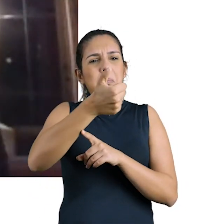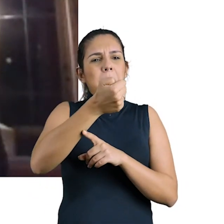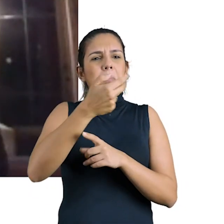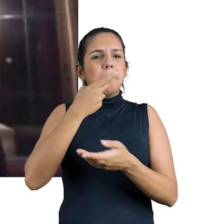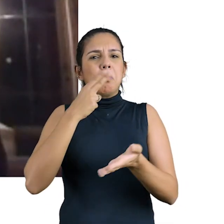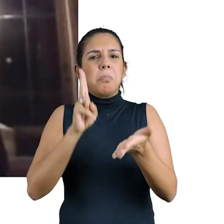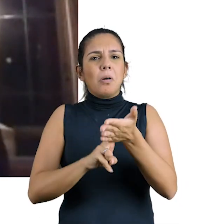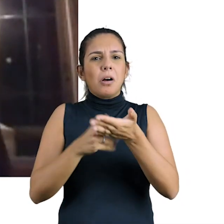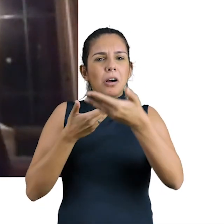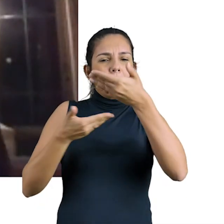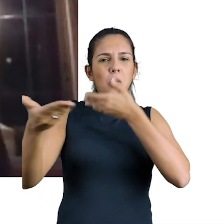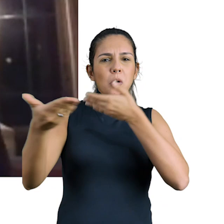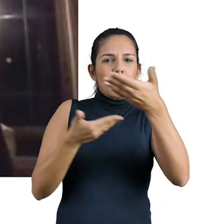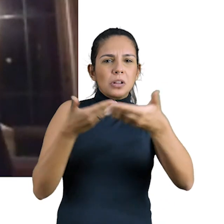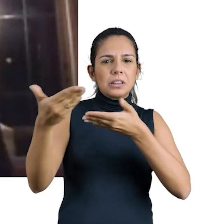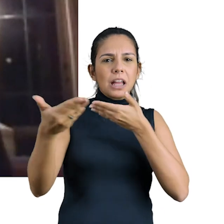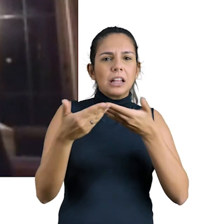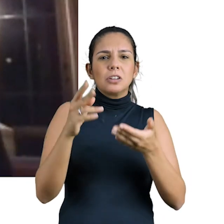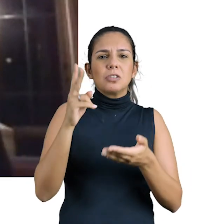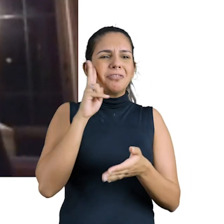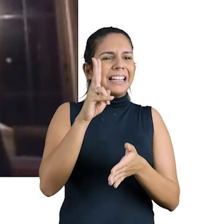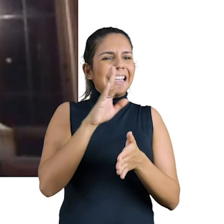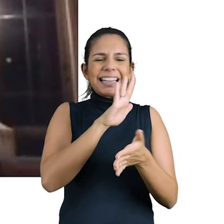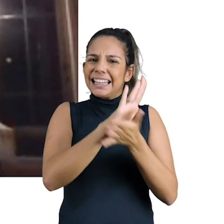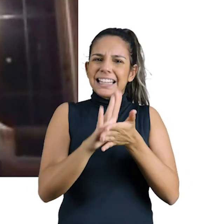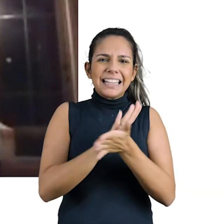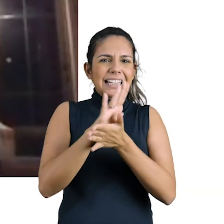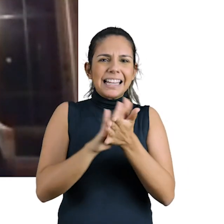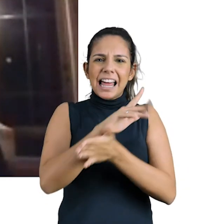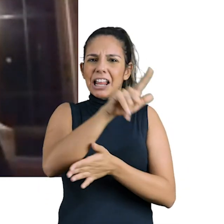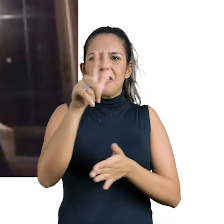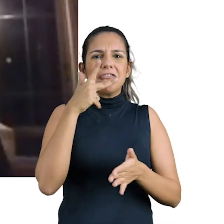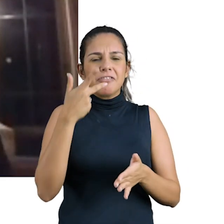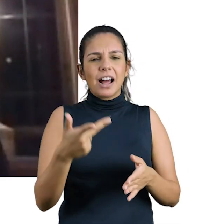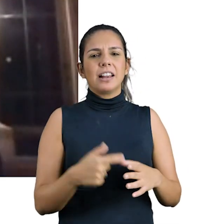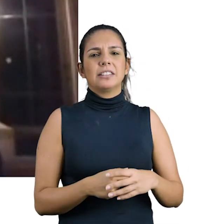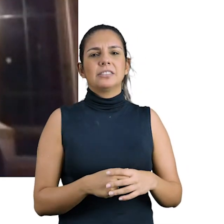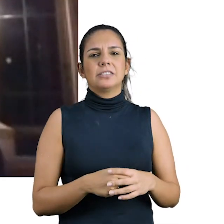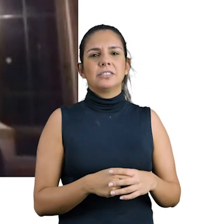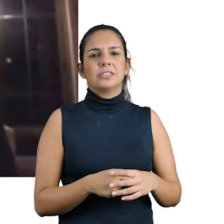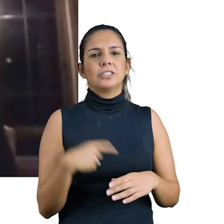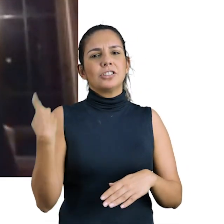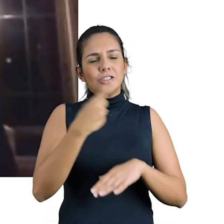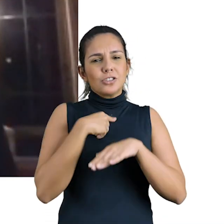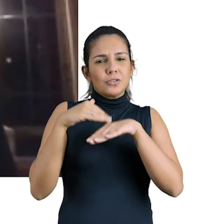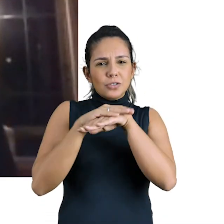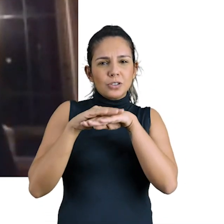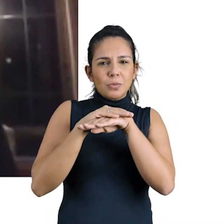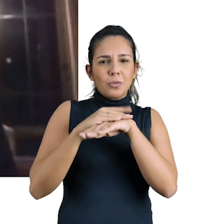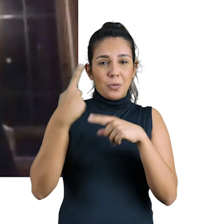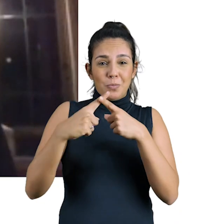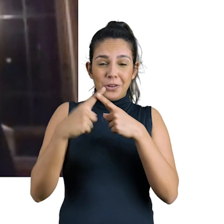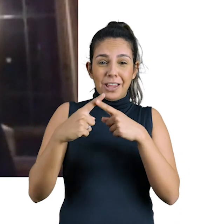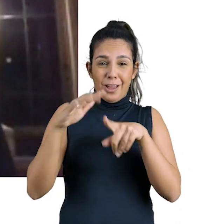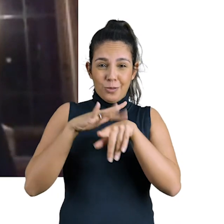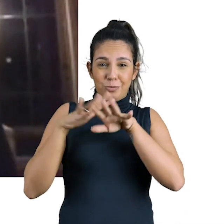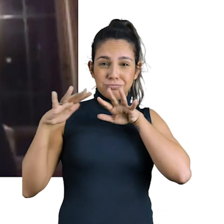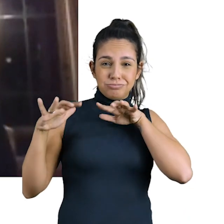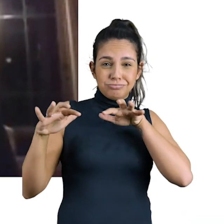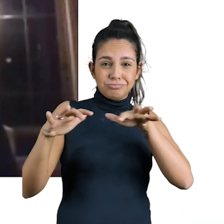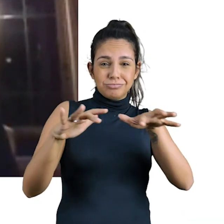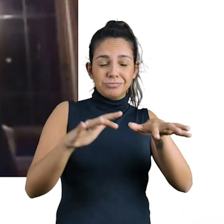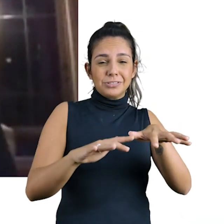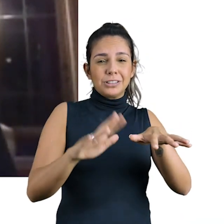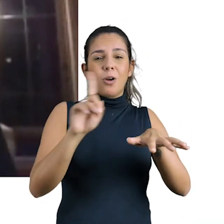carta trocada com Monteiro Lobato, mas nada de substancial, né? Então a gente ficou pensando um pouco como a pandemia talvez